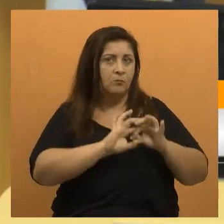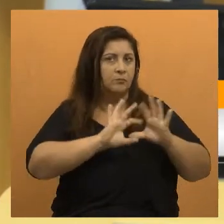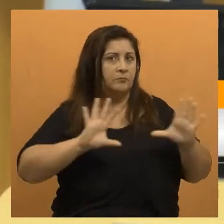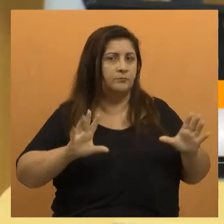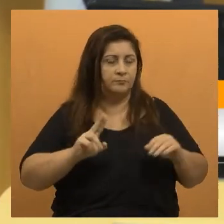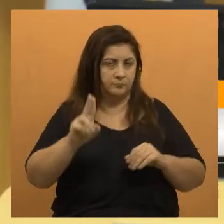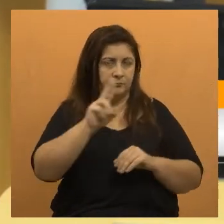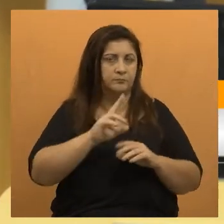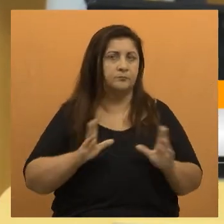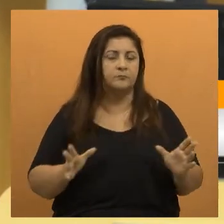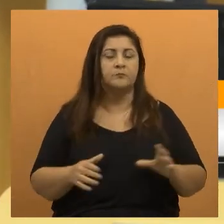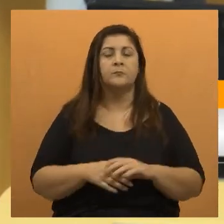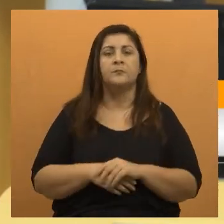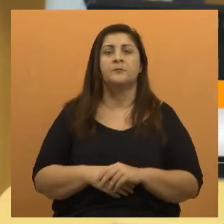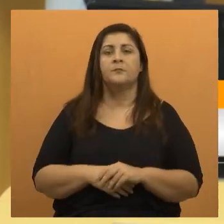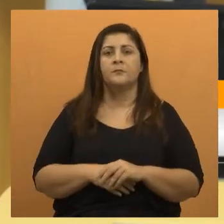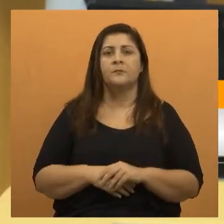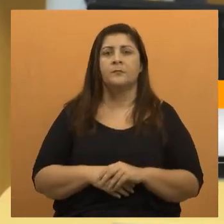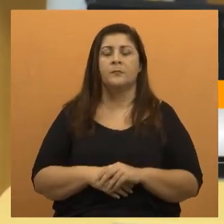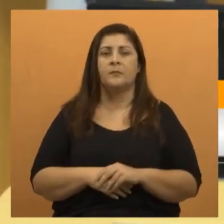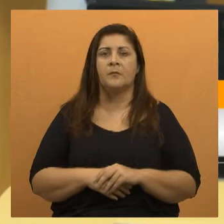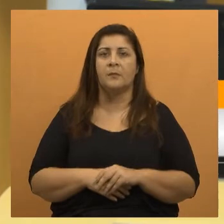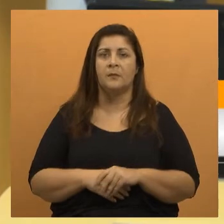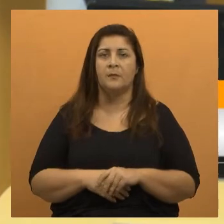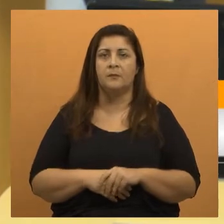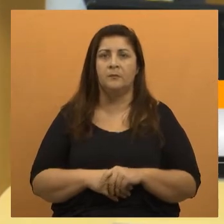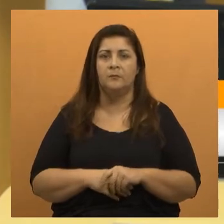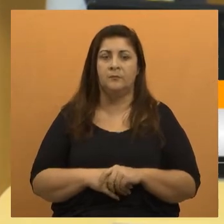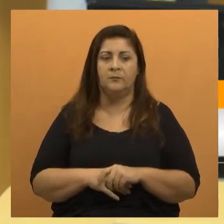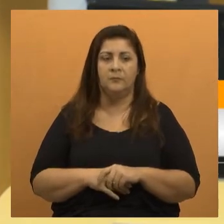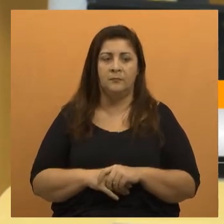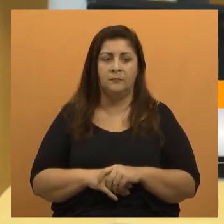agenda definida pelo período anual.